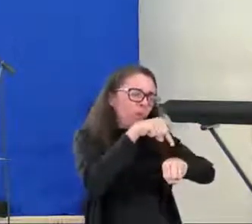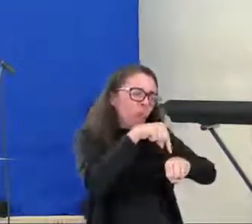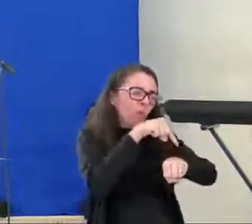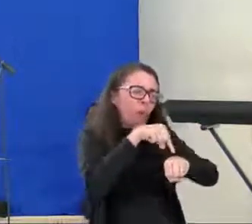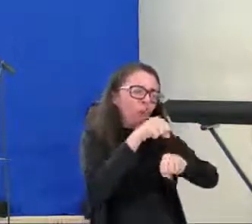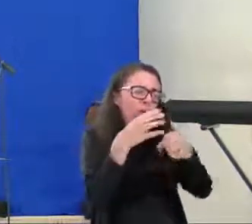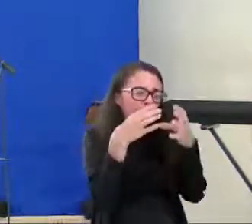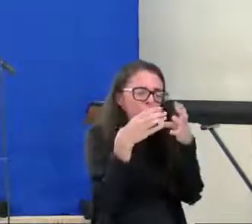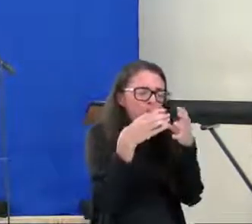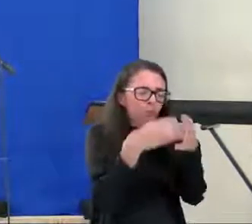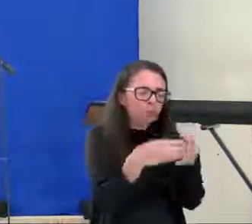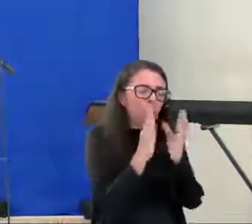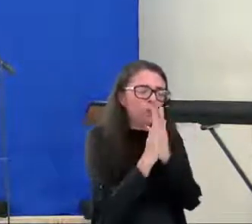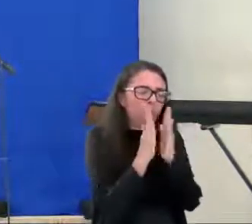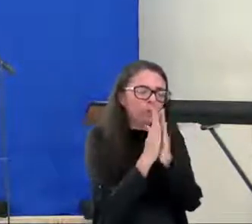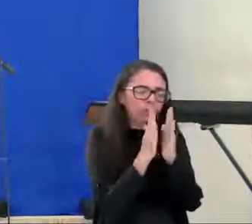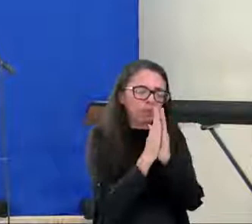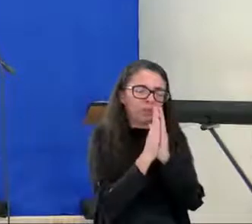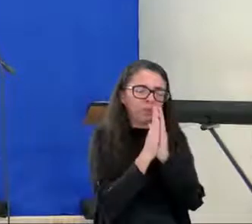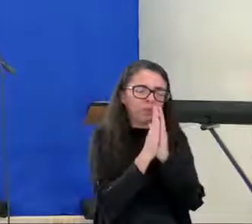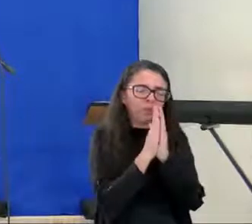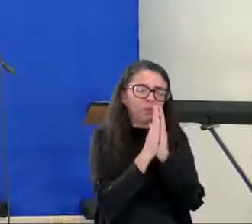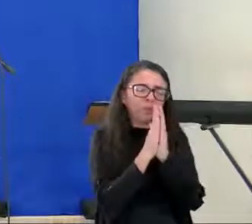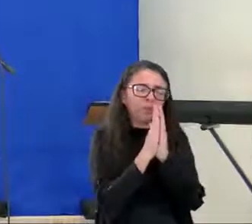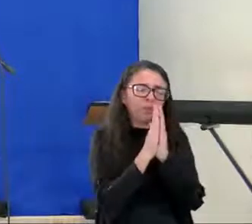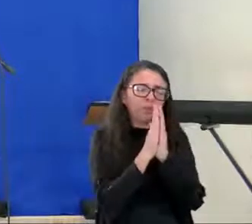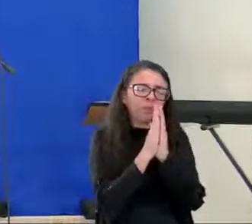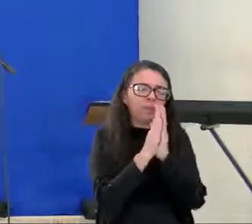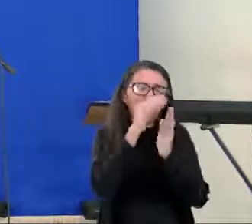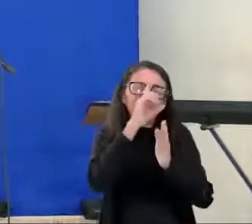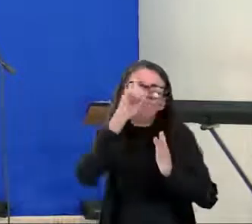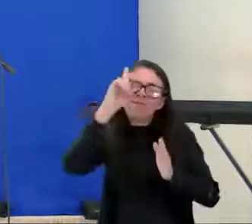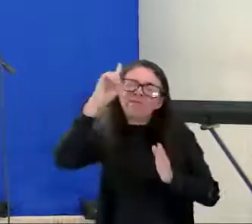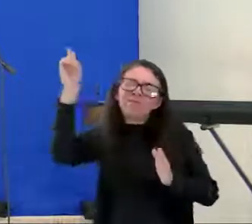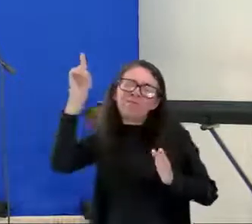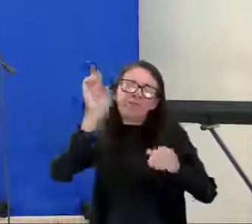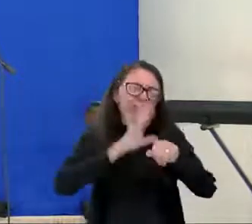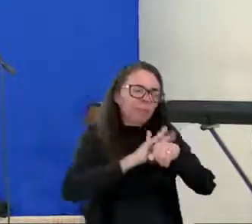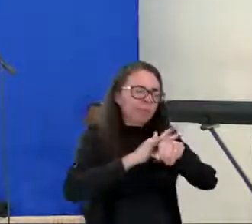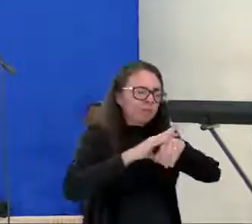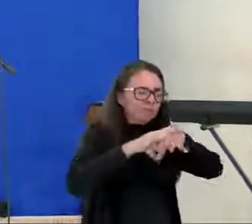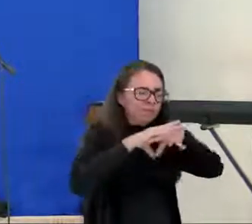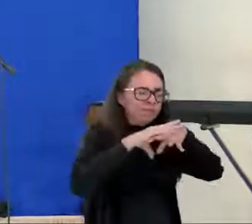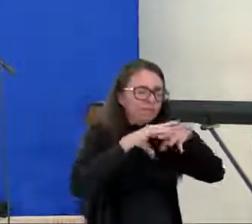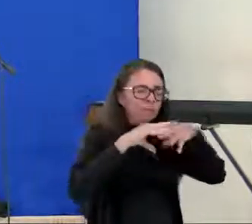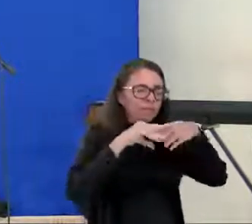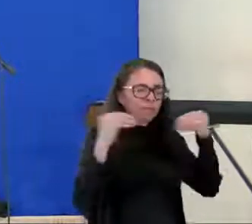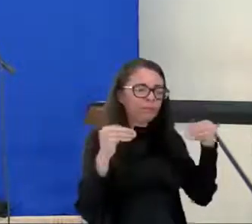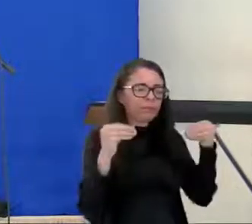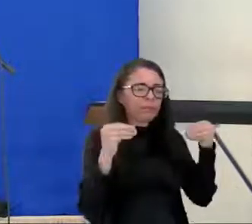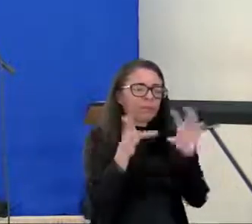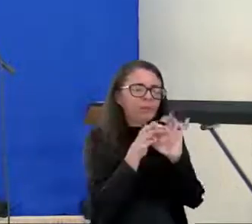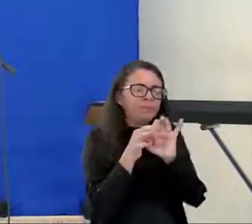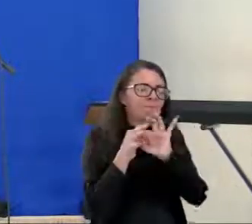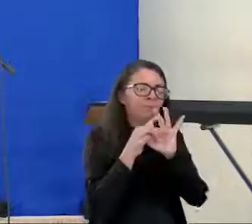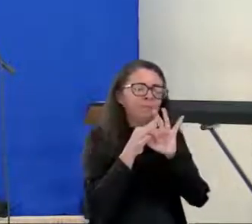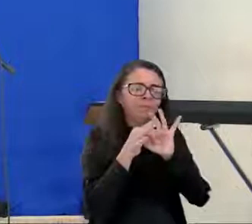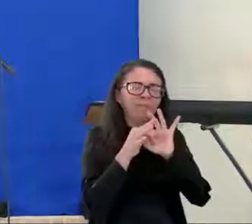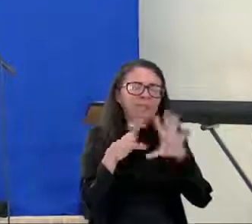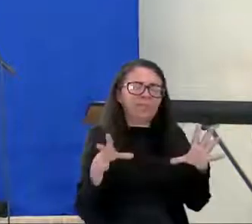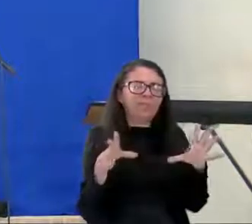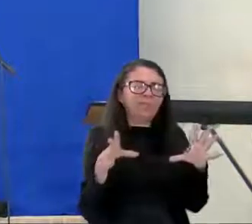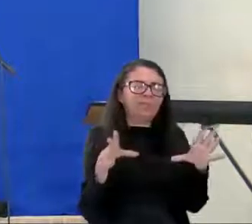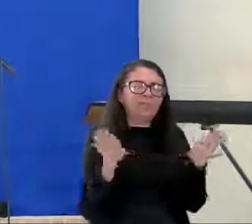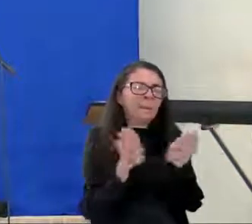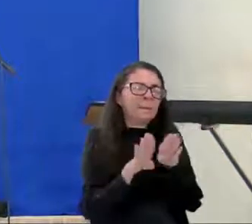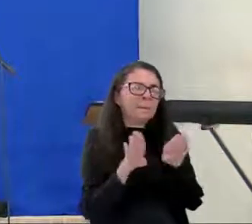que o Senhor possa ser a cura, a libertação, conforme a Tua vontade dessas vidas. Ó Pai, daqueles que estão enlutados,